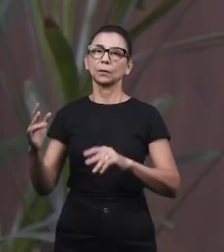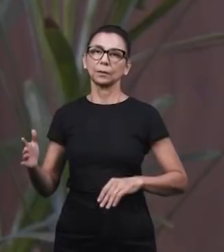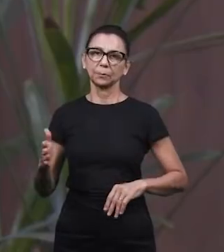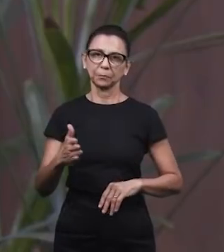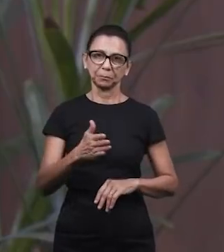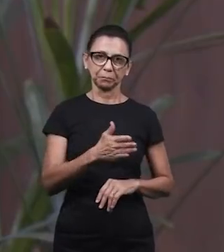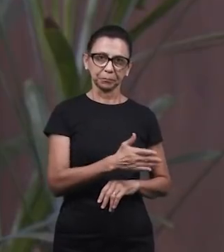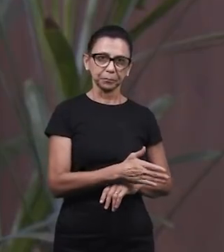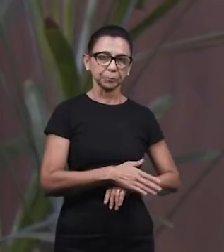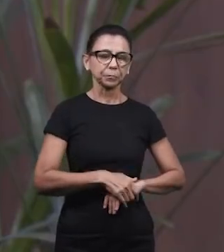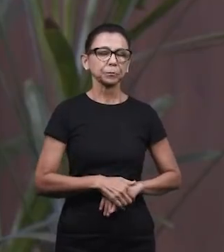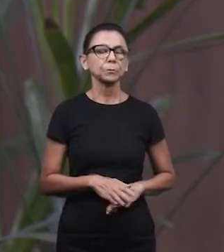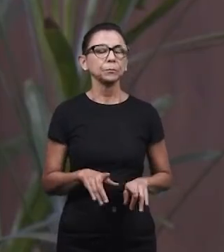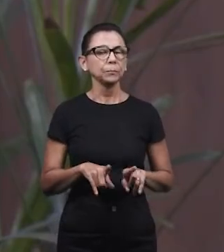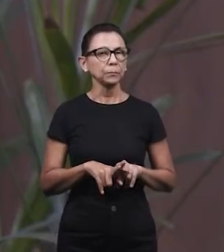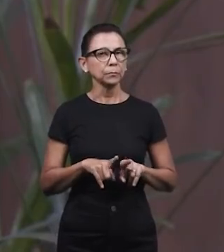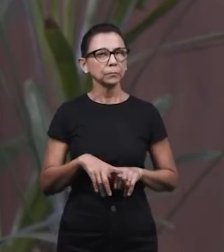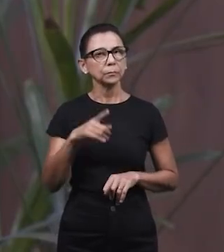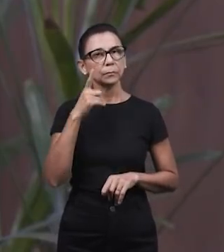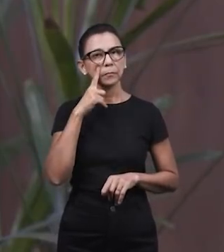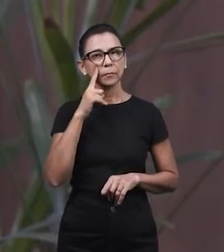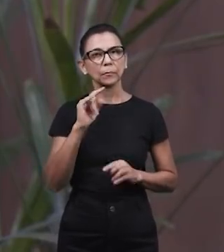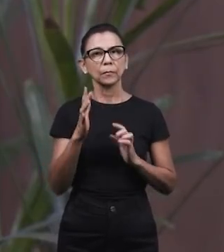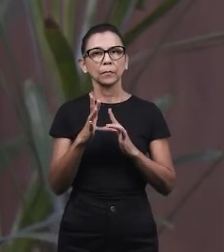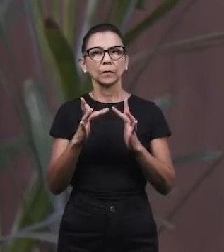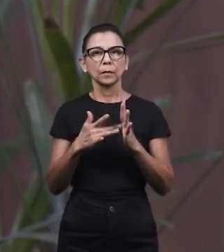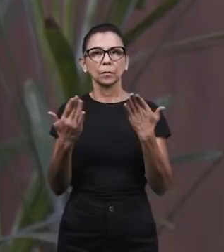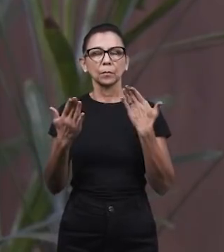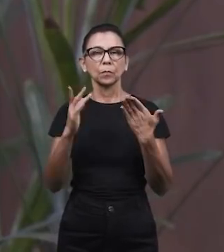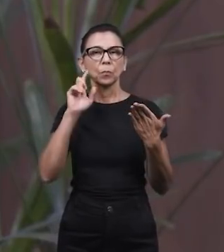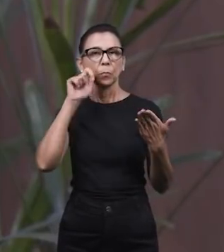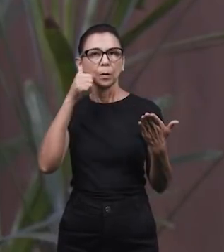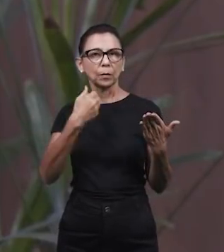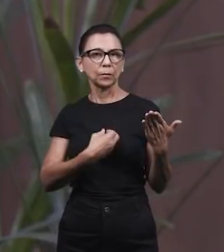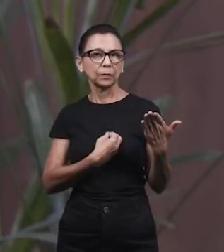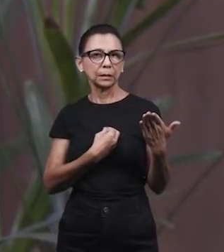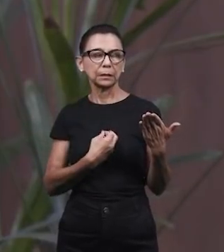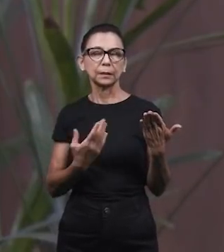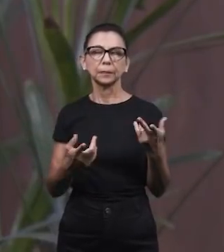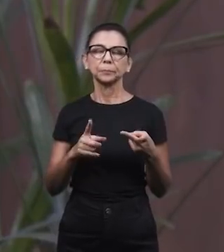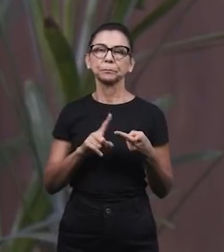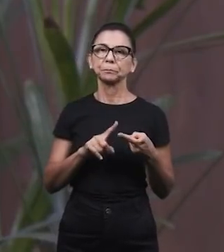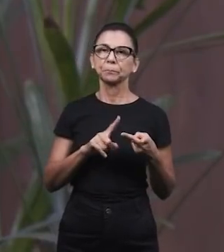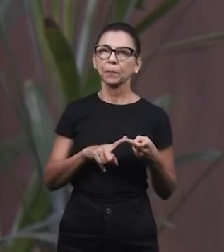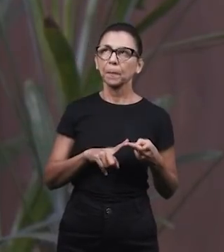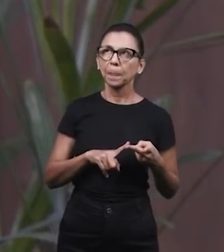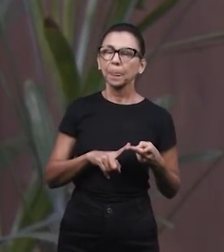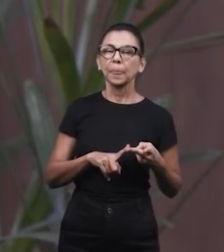né? A maneira como o Senhor Jesus, como o pão da vida, né? A figura do pão ali.